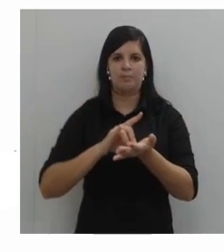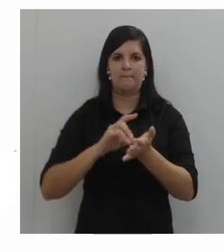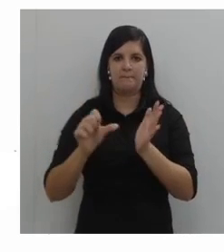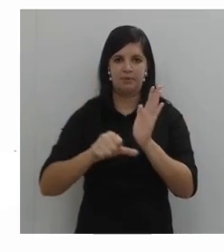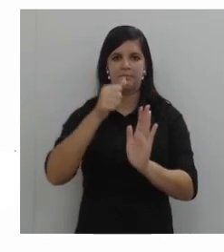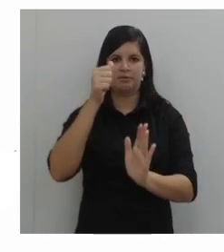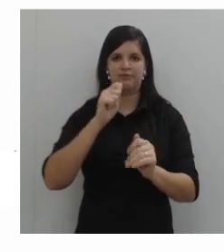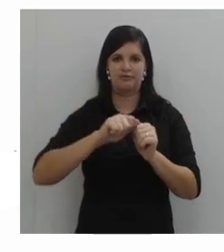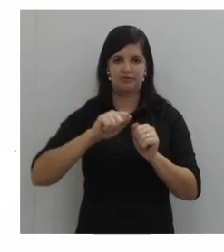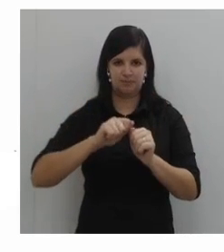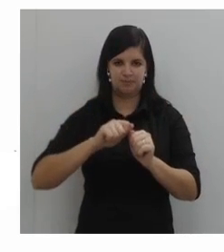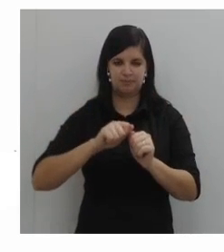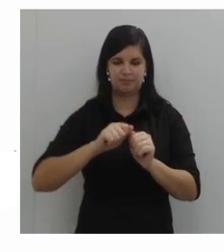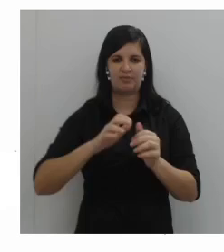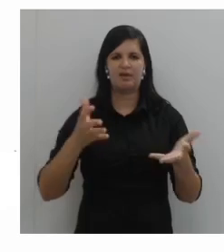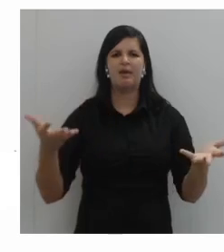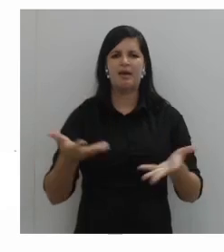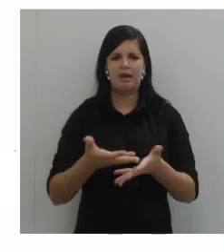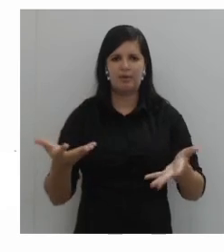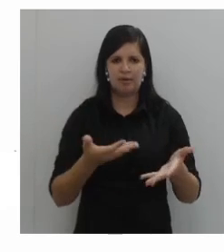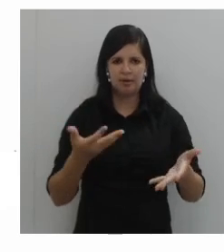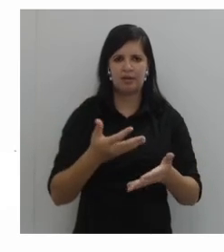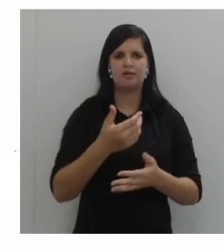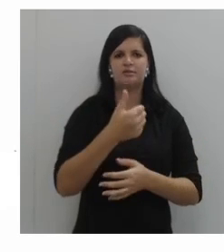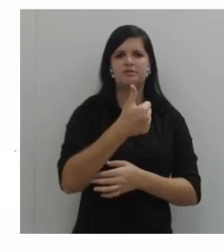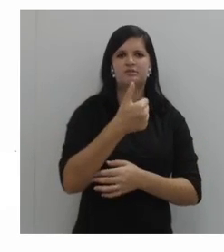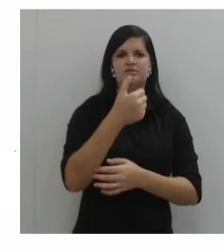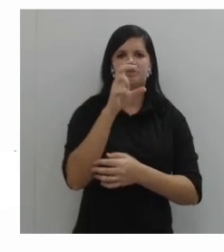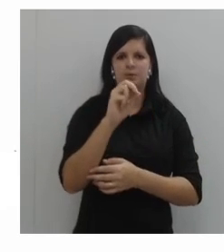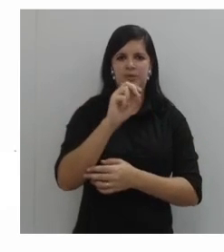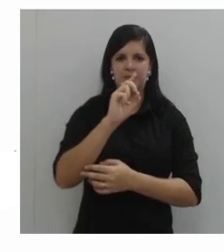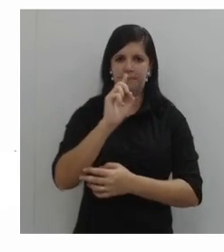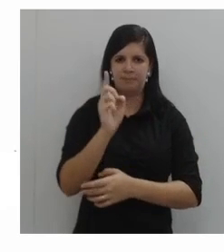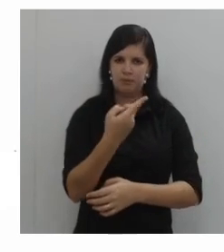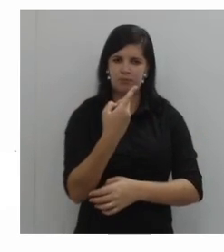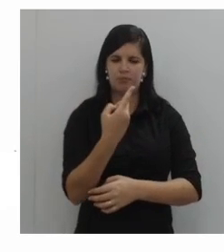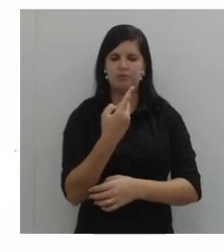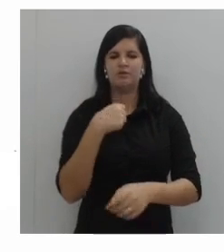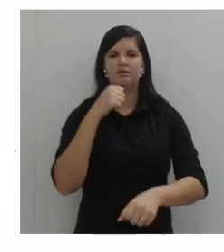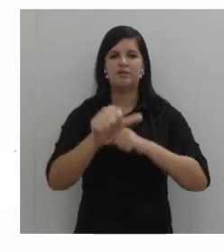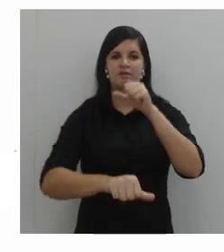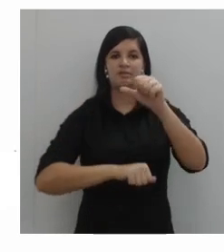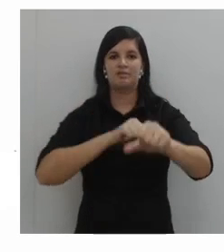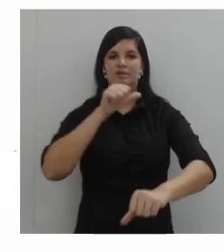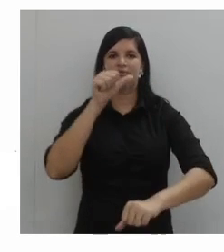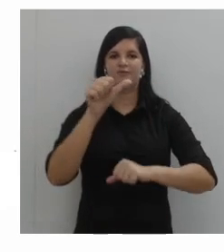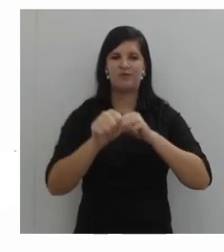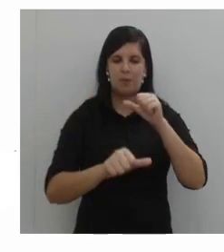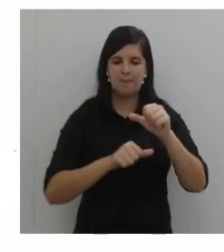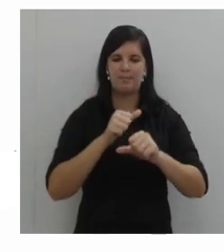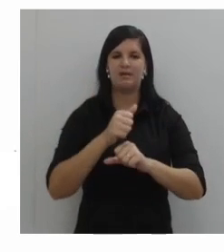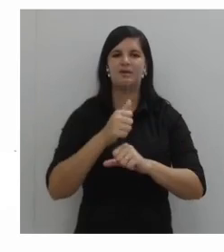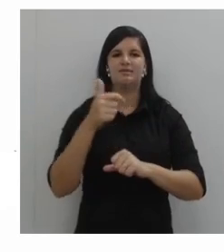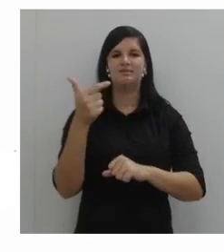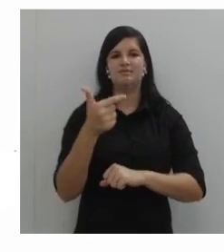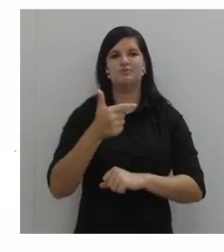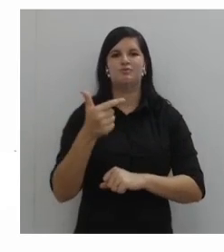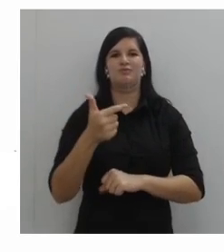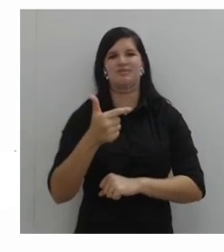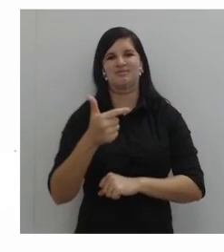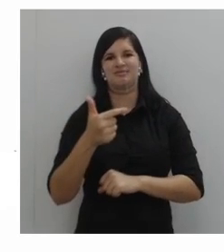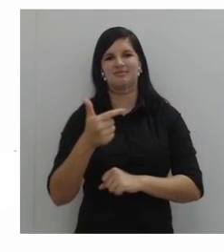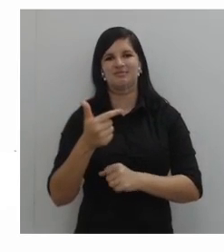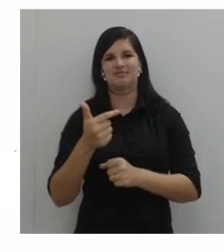primeira escala. Agora vamos pegar esses 150 mil centímetros e transformá-lo na segunda escala.